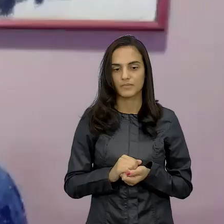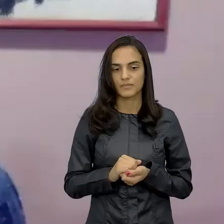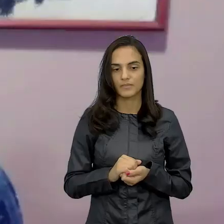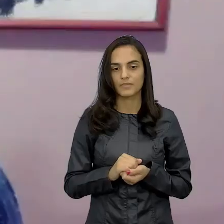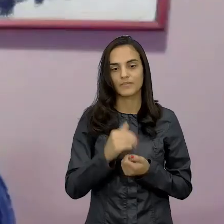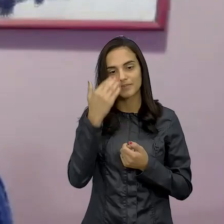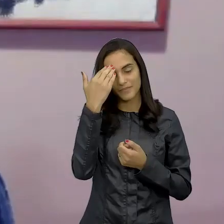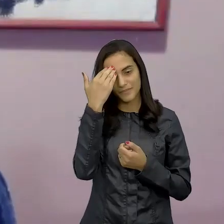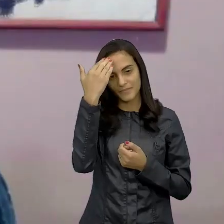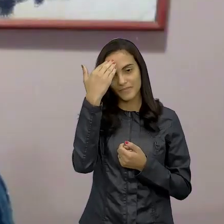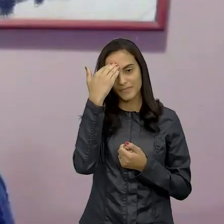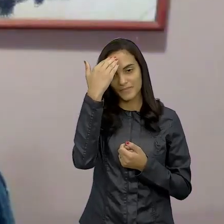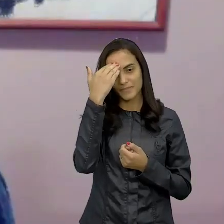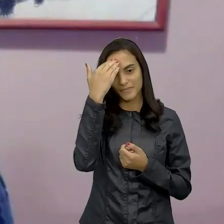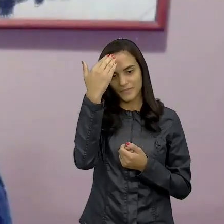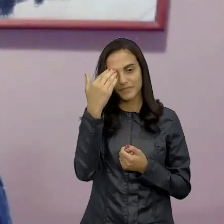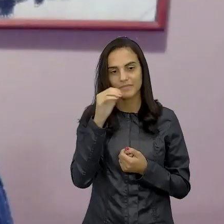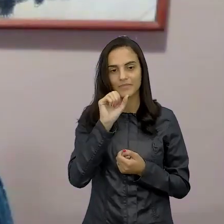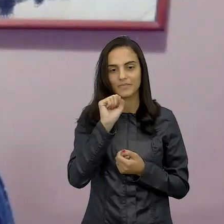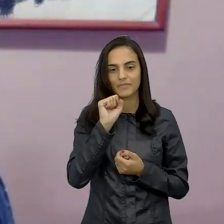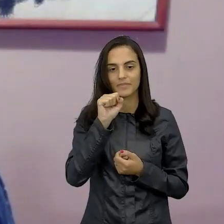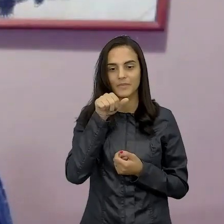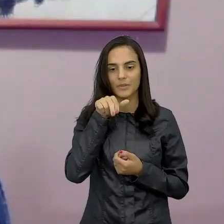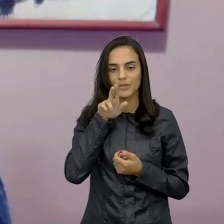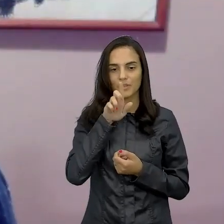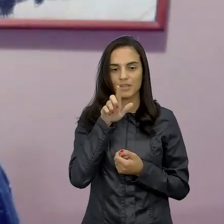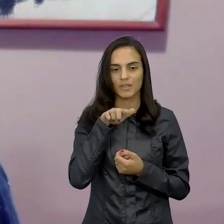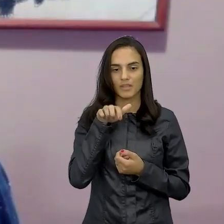Muito obrigada, Suzete.